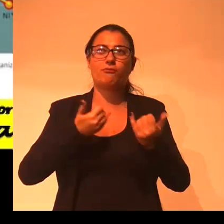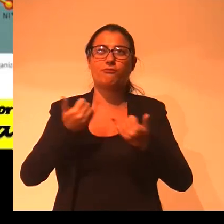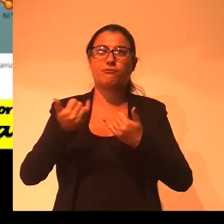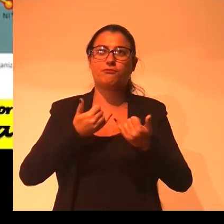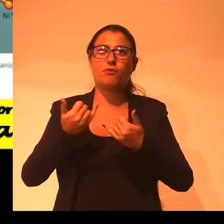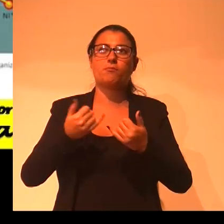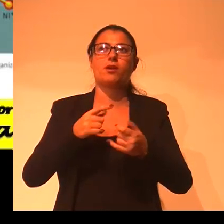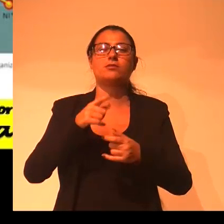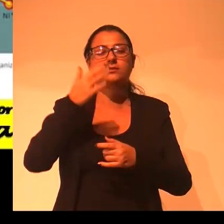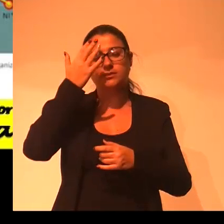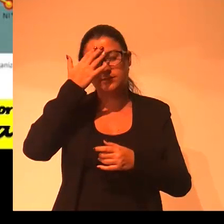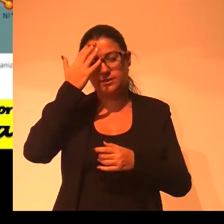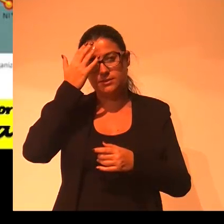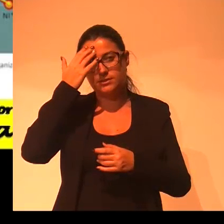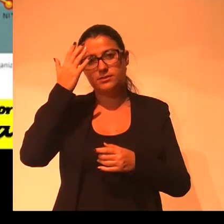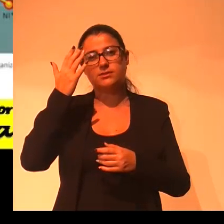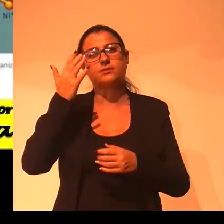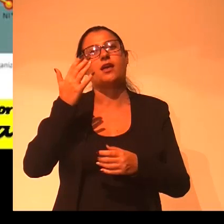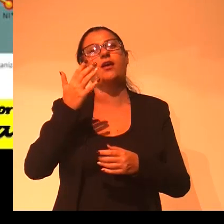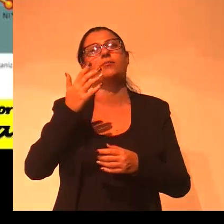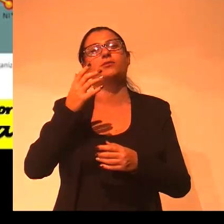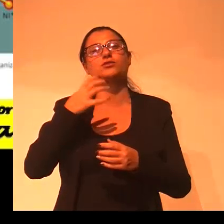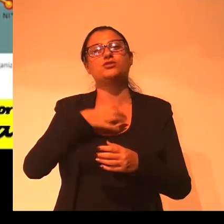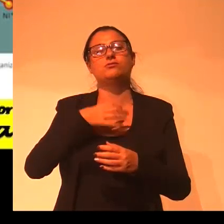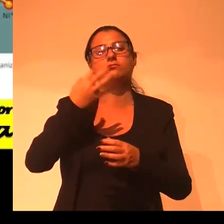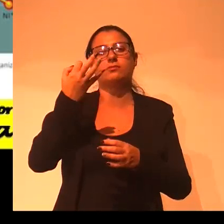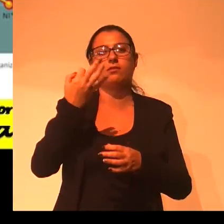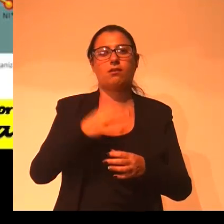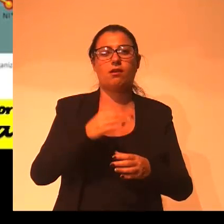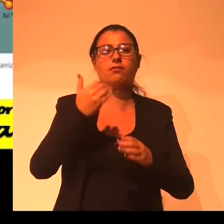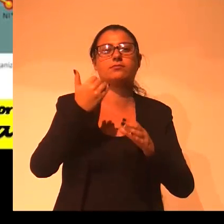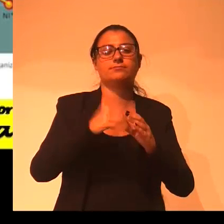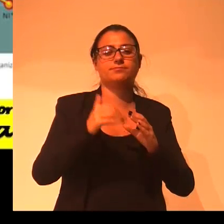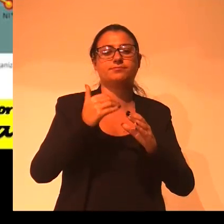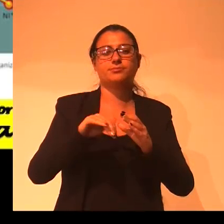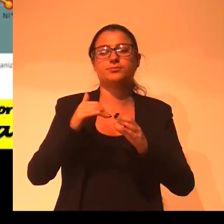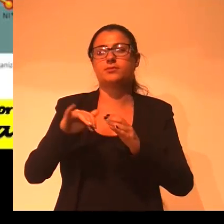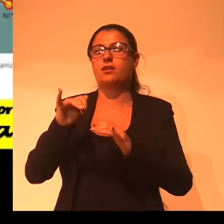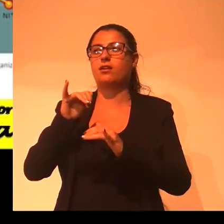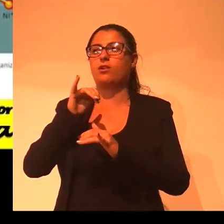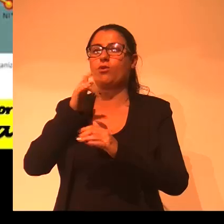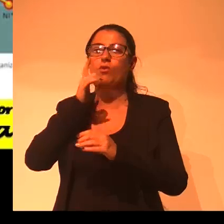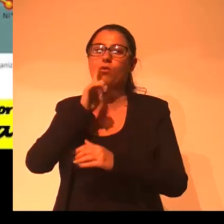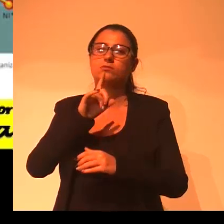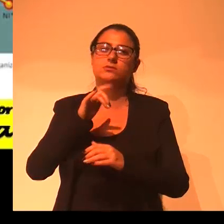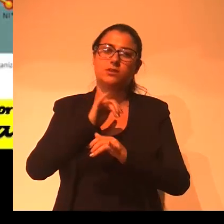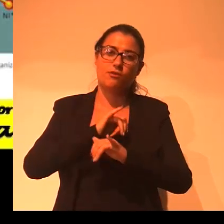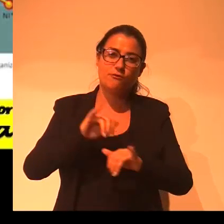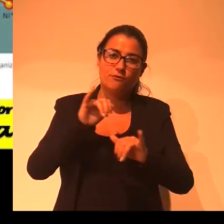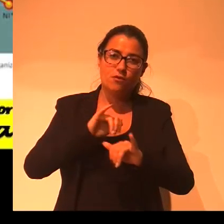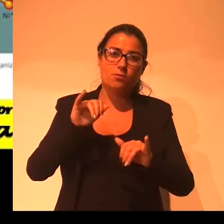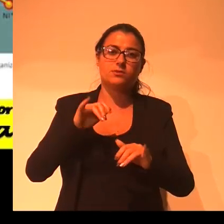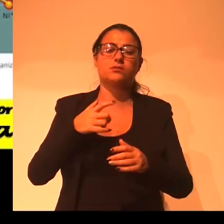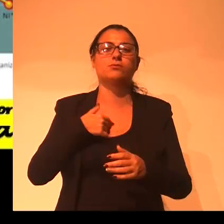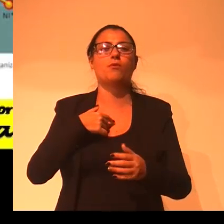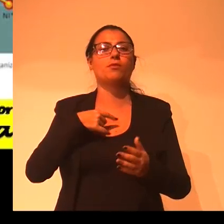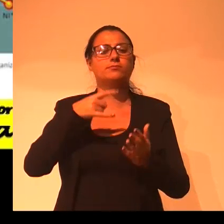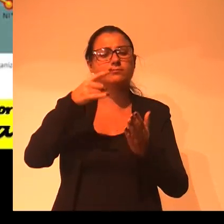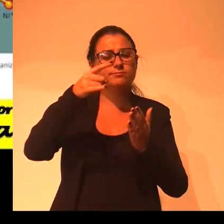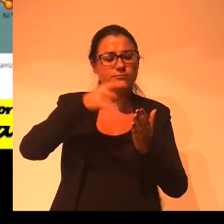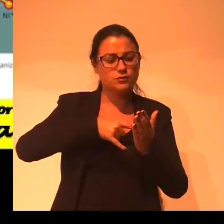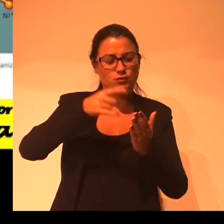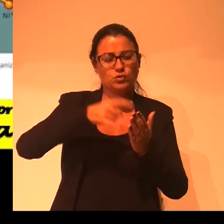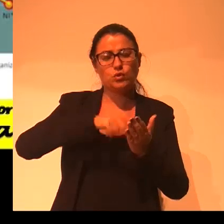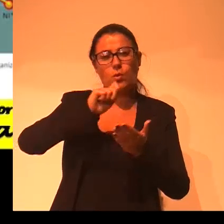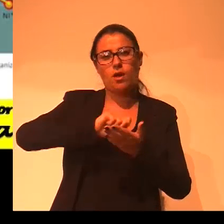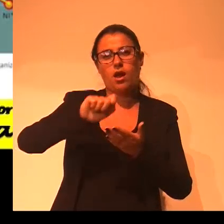para conseguir qualquer informação. Vamos fazer o requerimento, mas para nível de informação. Fui buscar oficiosamente, o ano passado